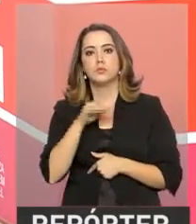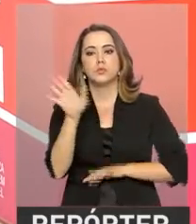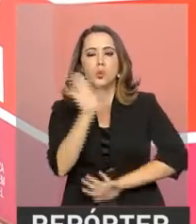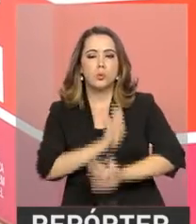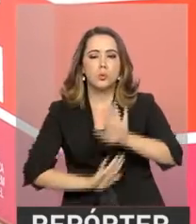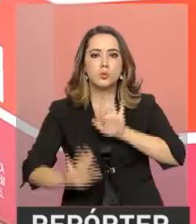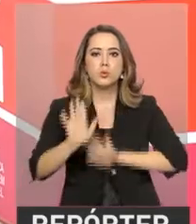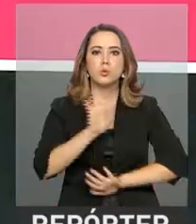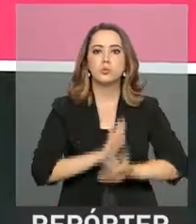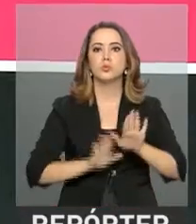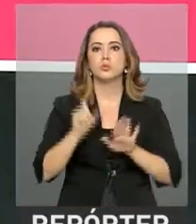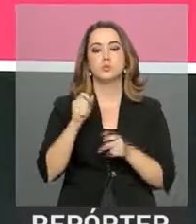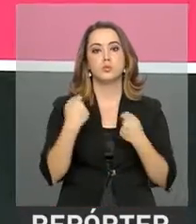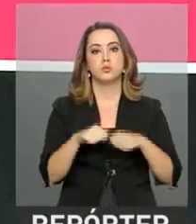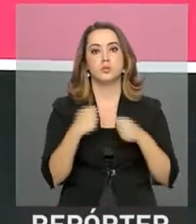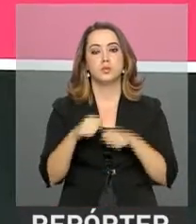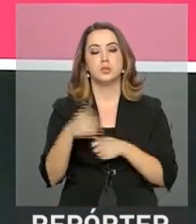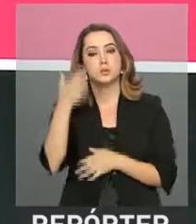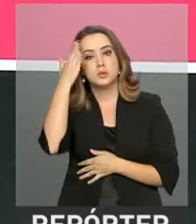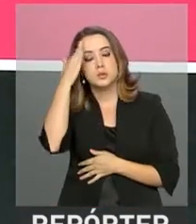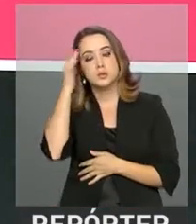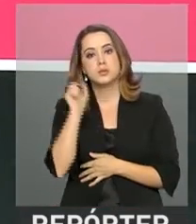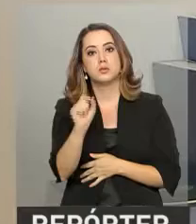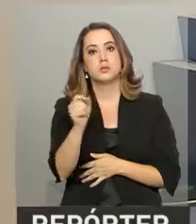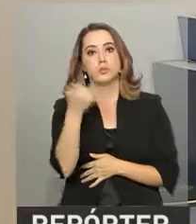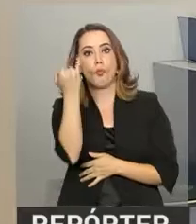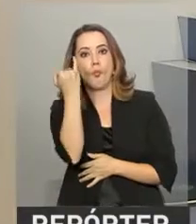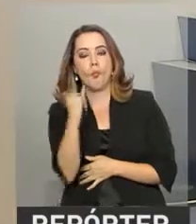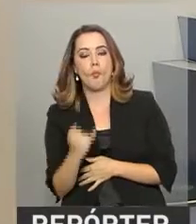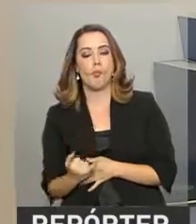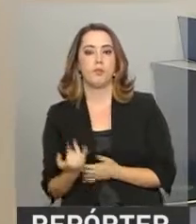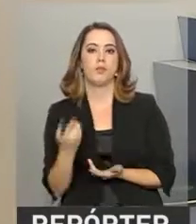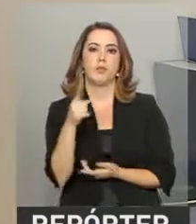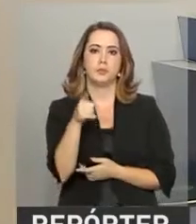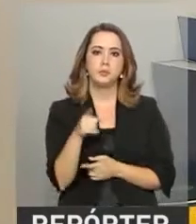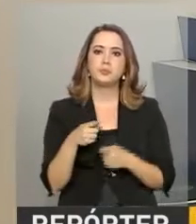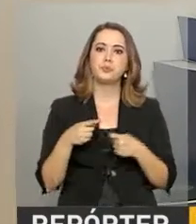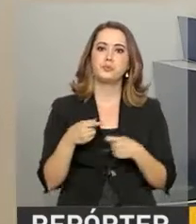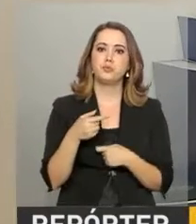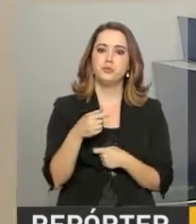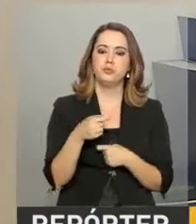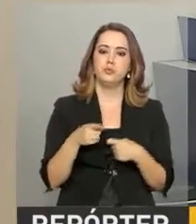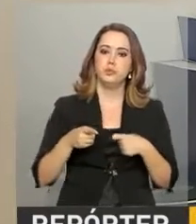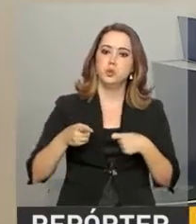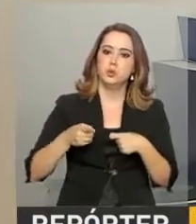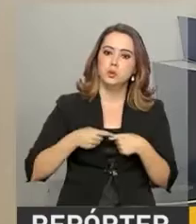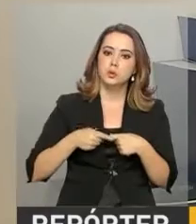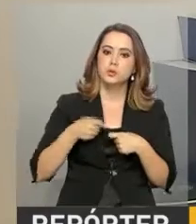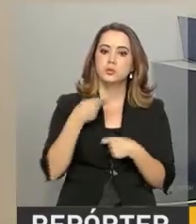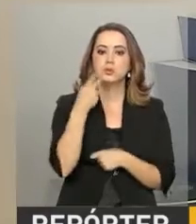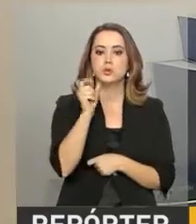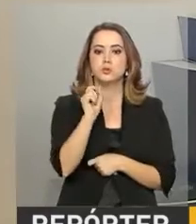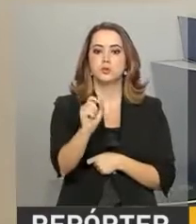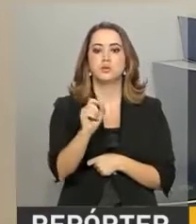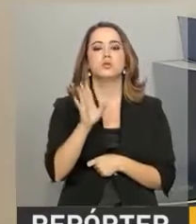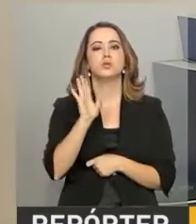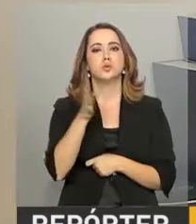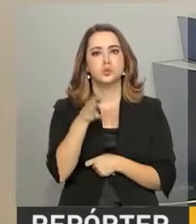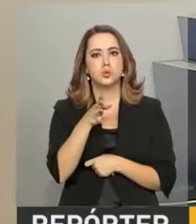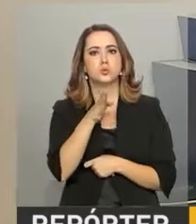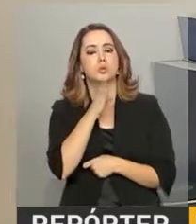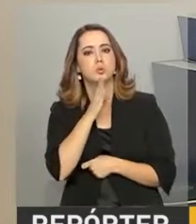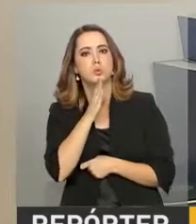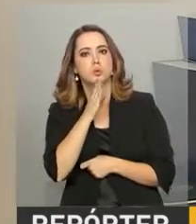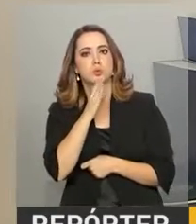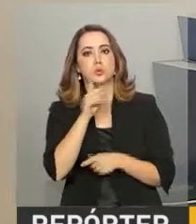redobrado nos casos dos remédios para emagrecimento os medicamentos que a gente de utilização aqueles que são reconhecidos pela